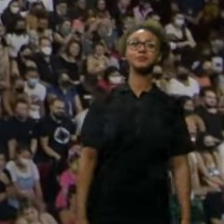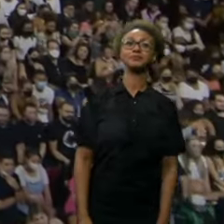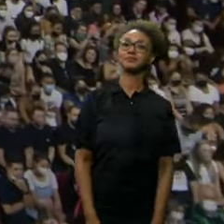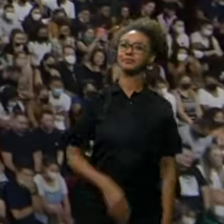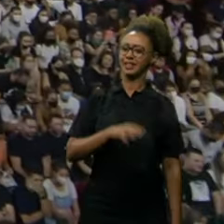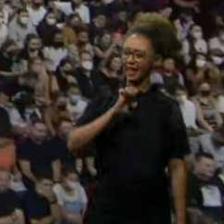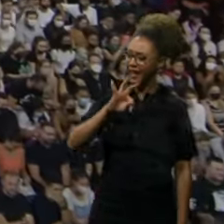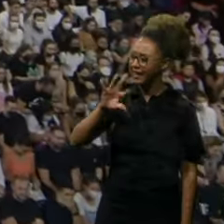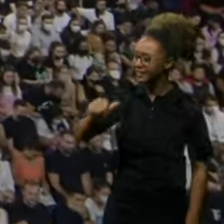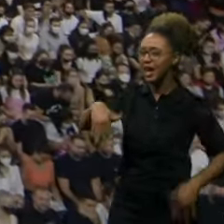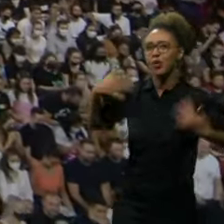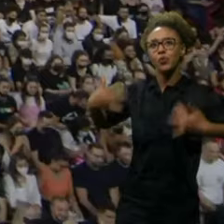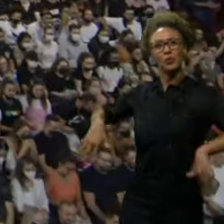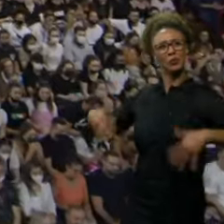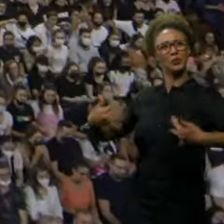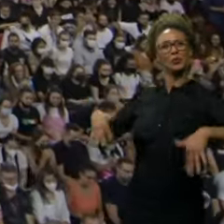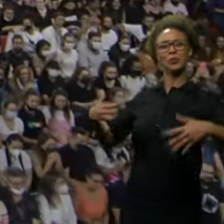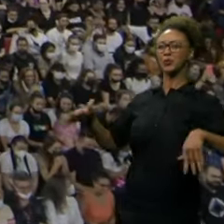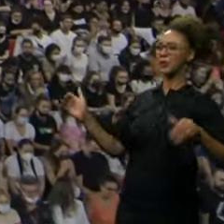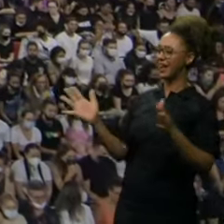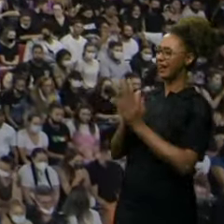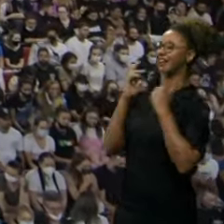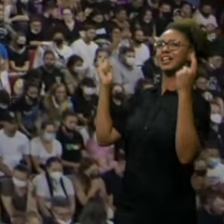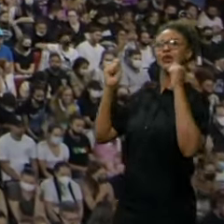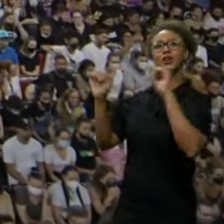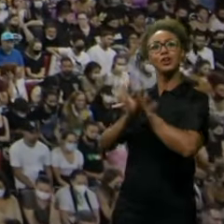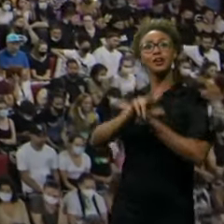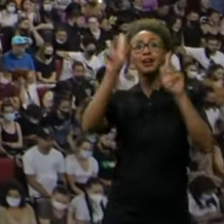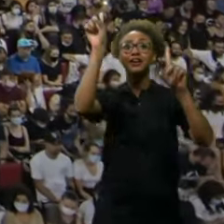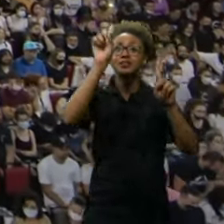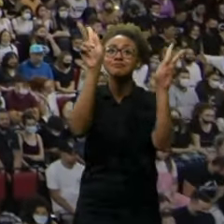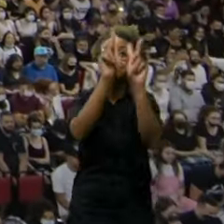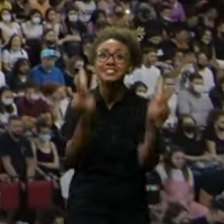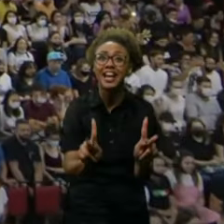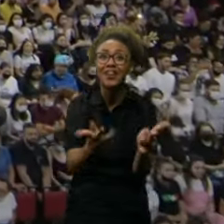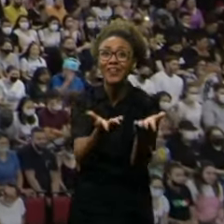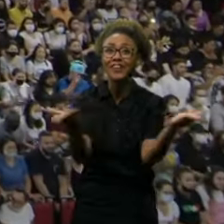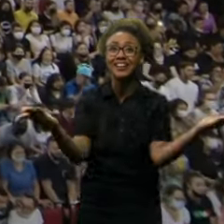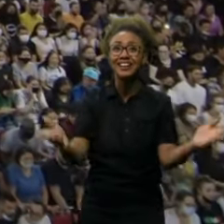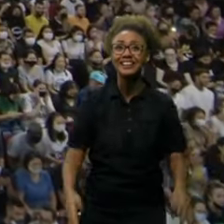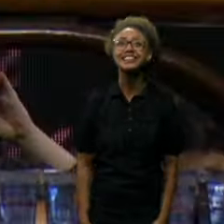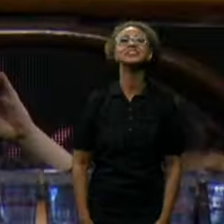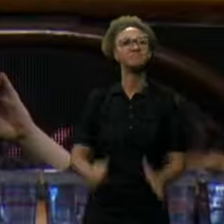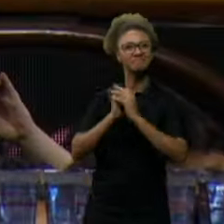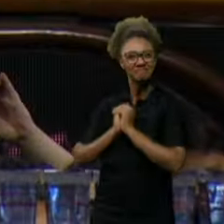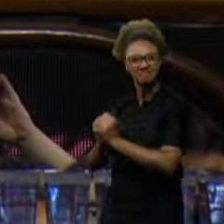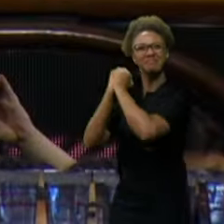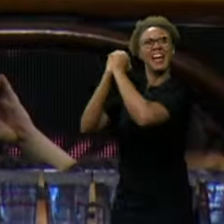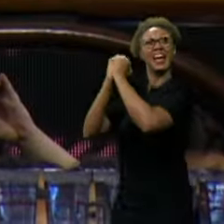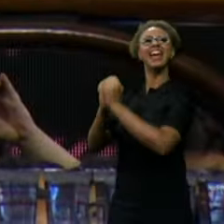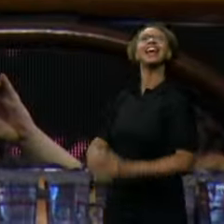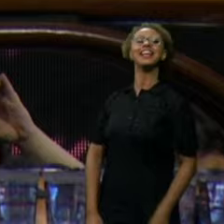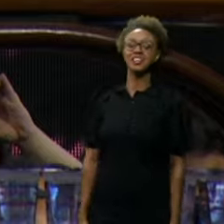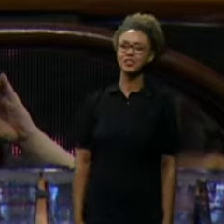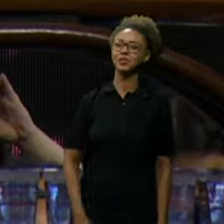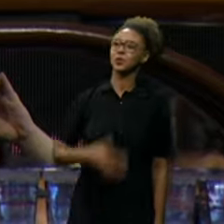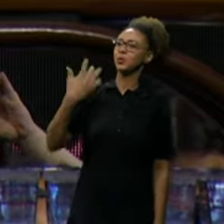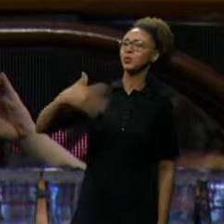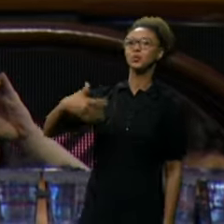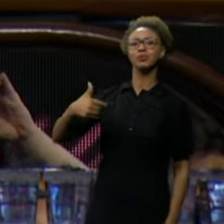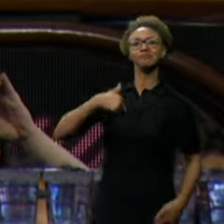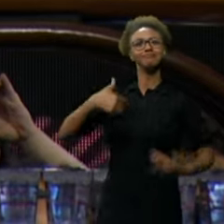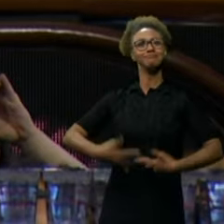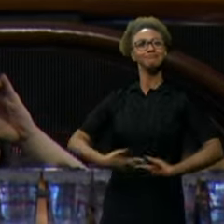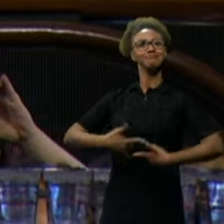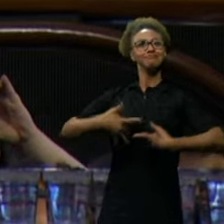Oi Eita Jesus aleluia glória a Deus a paz do Senhor Jesus igreja Oi gente